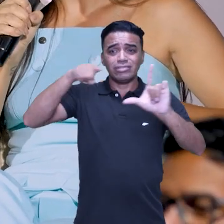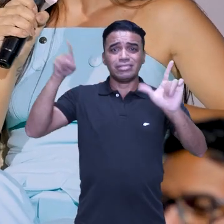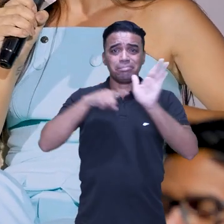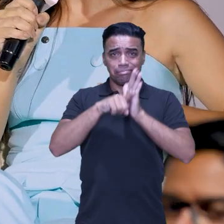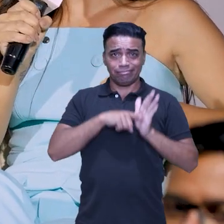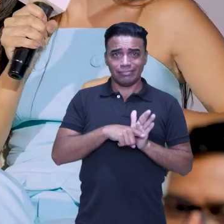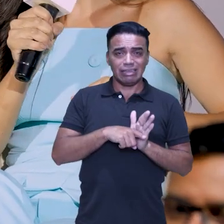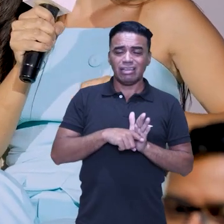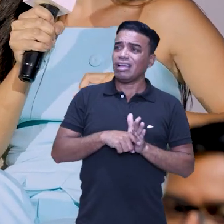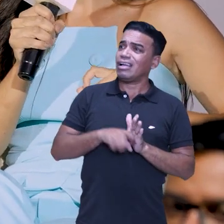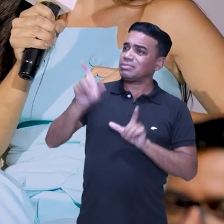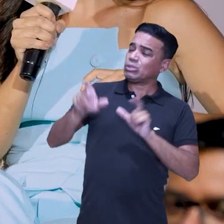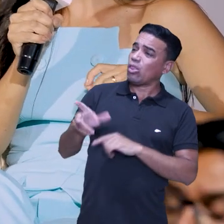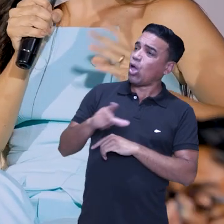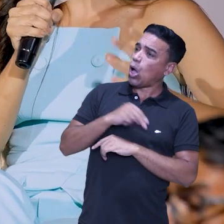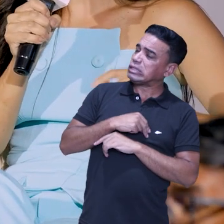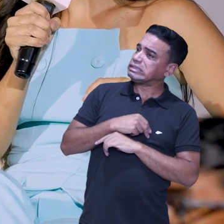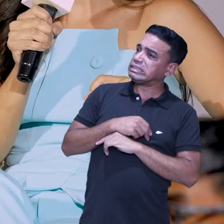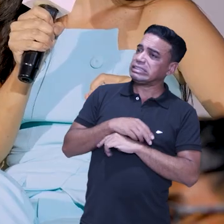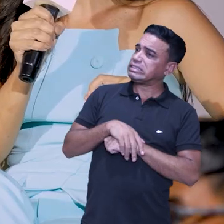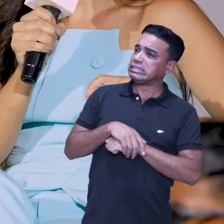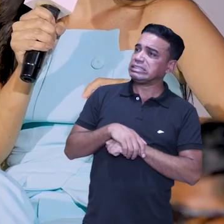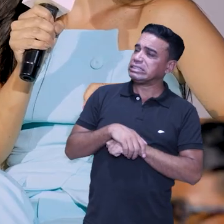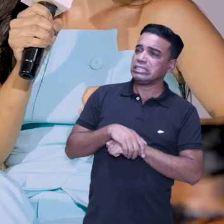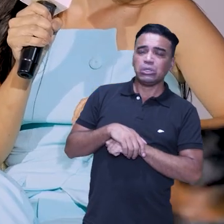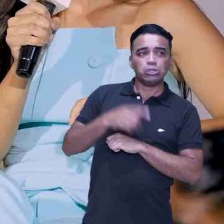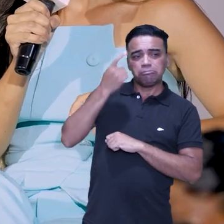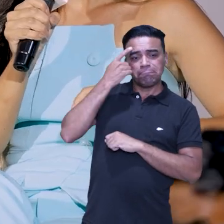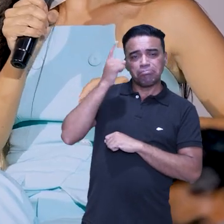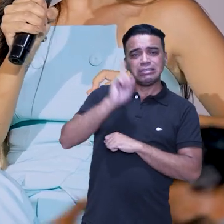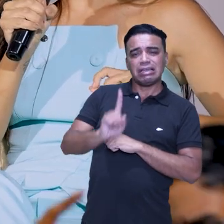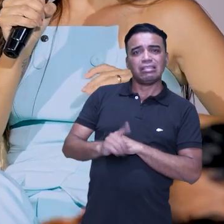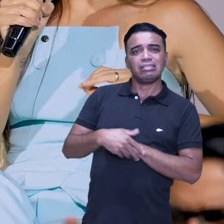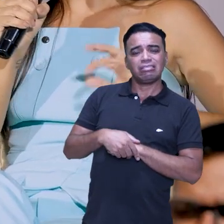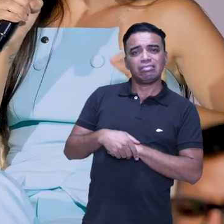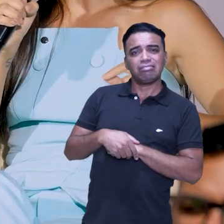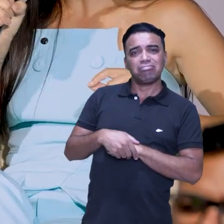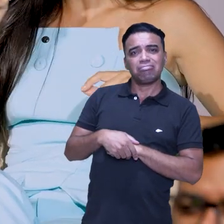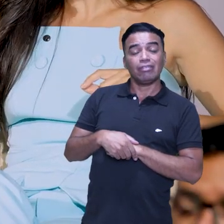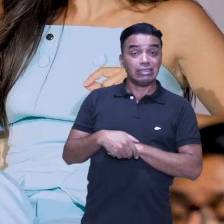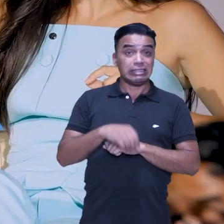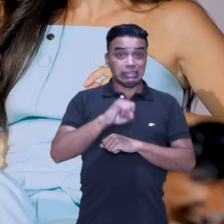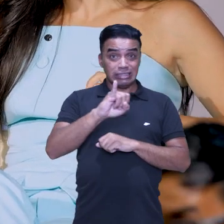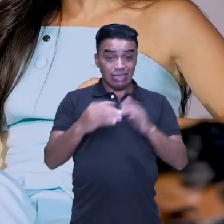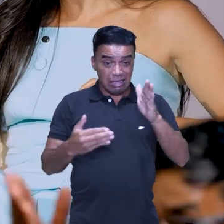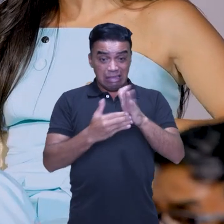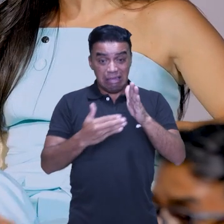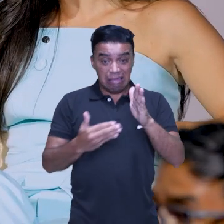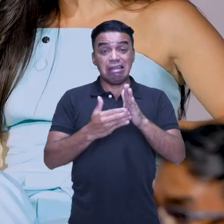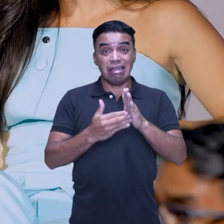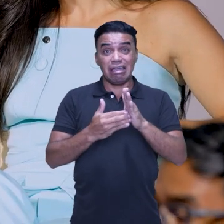pessoas, nossa, eu não havia pensado sobre isso. Então, se esses muros eles se sustentam